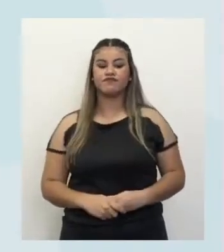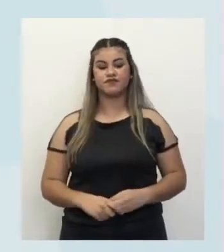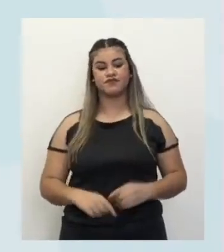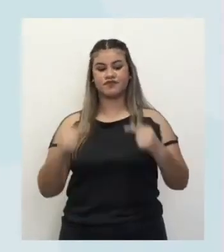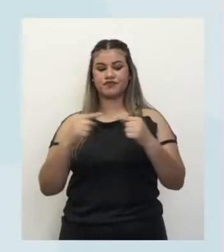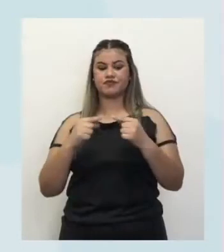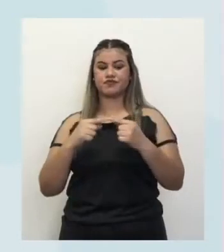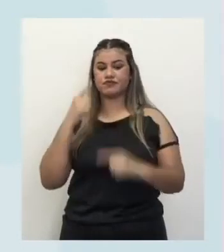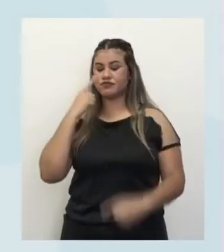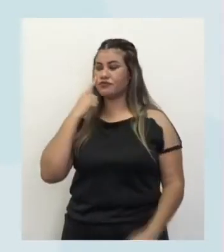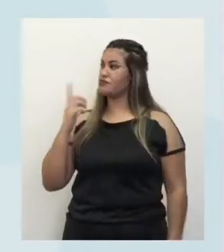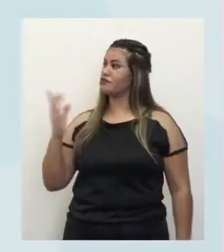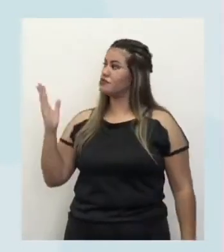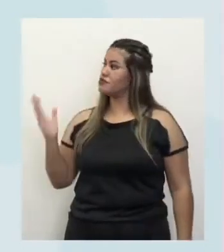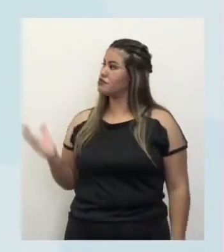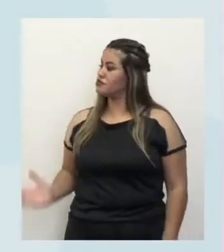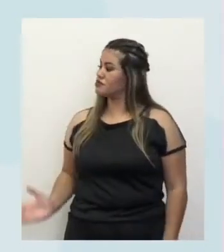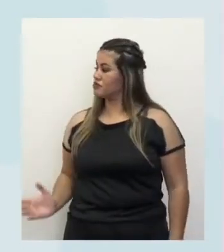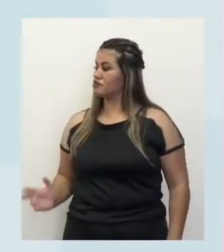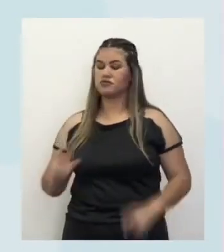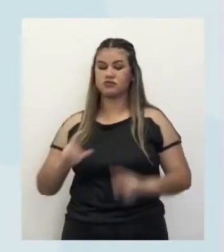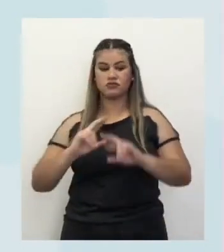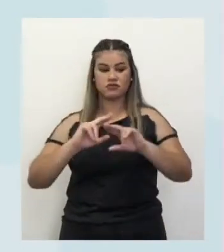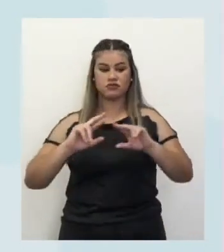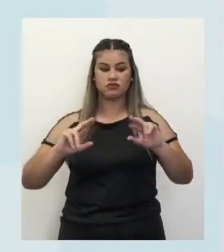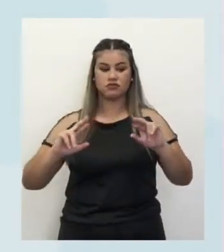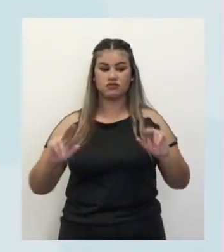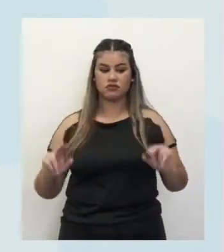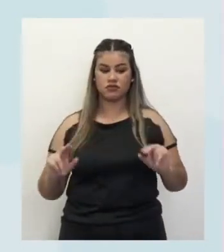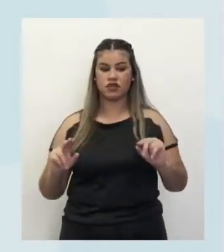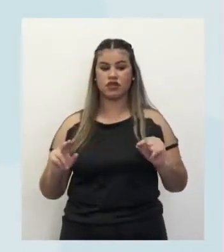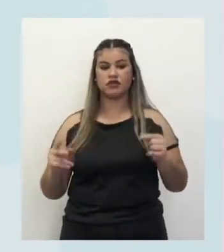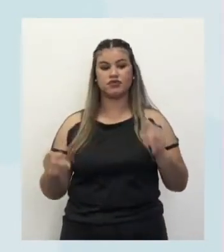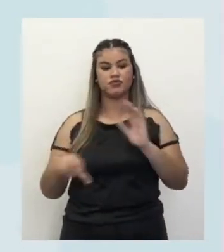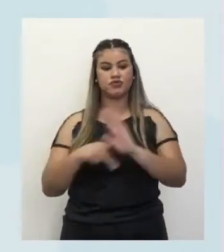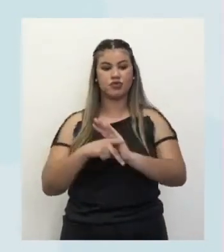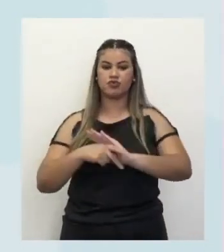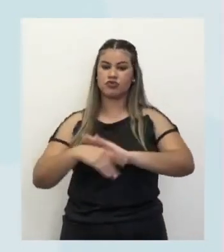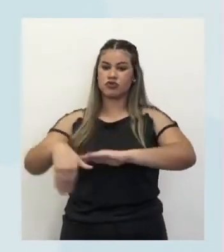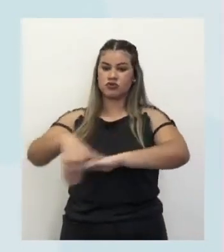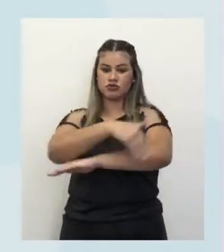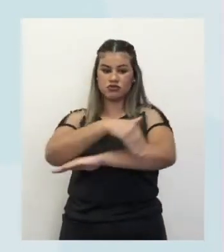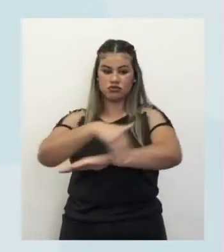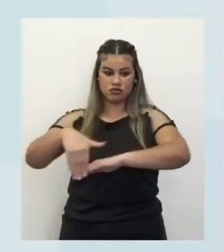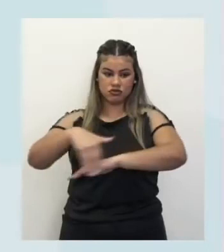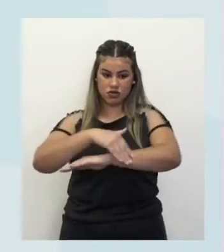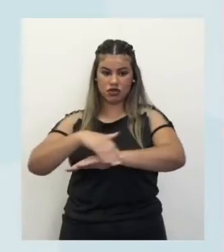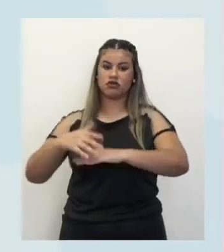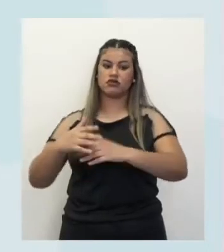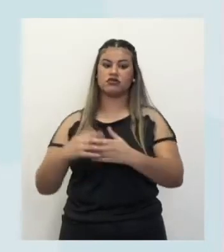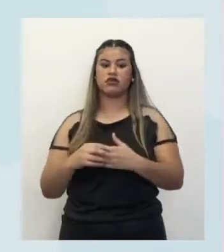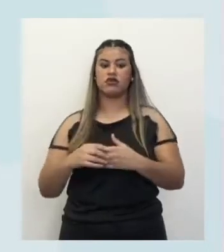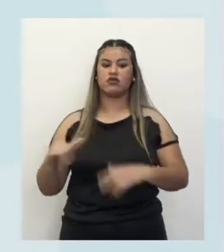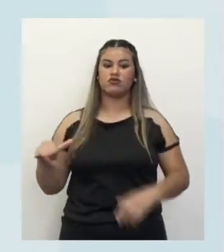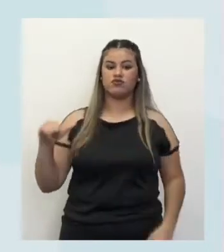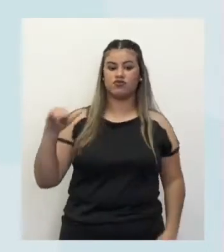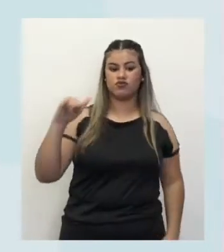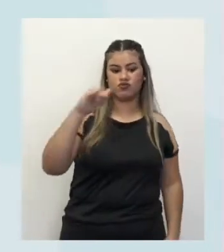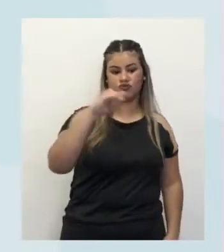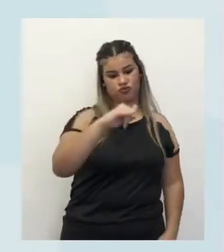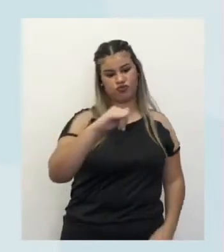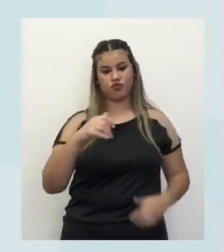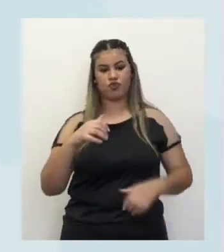principais meios, né, destacando aí a questão das estradas, o transporte rodoviário,